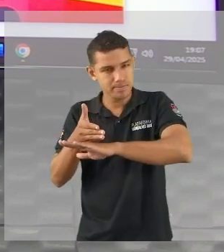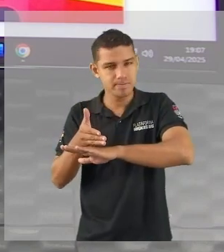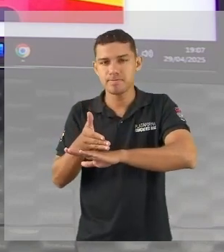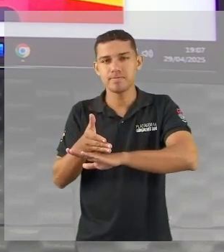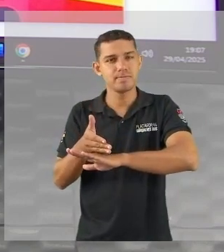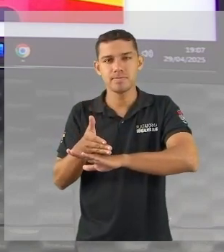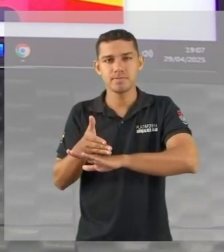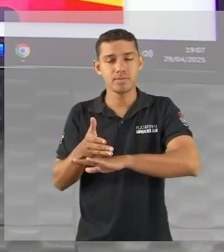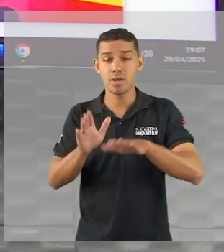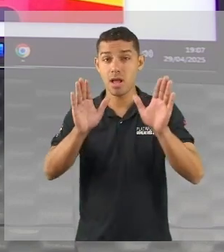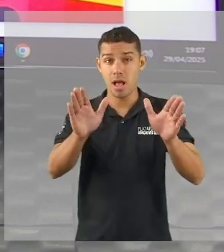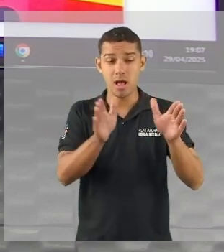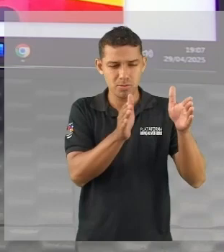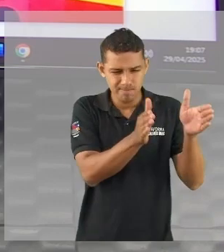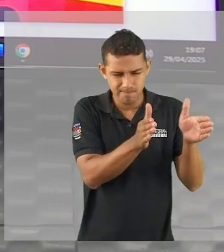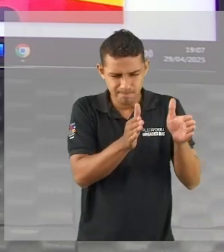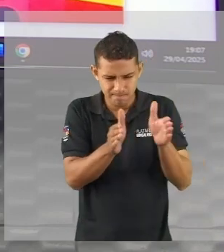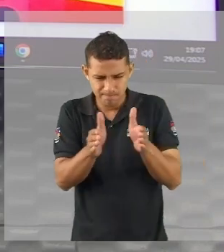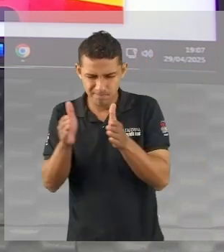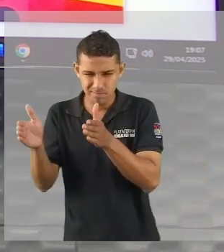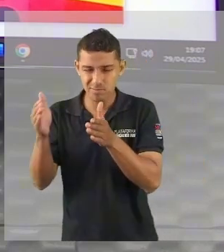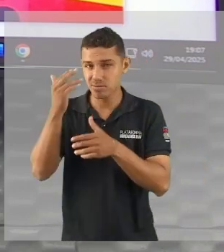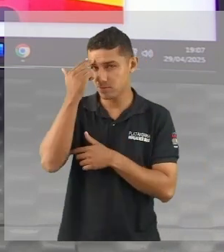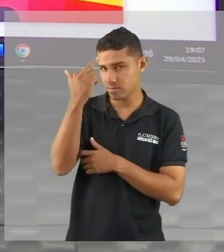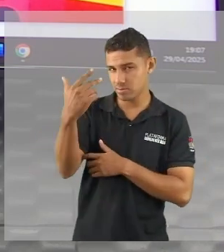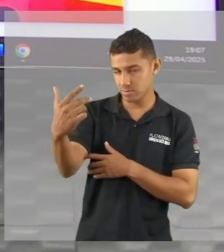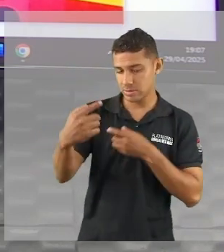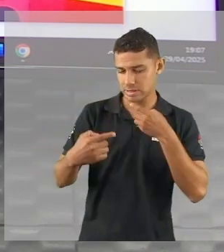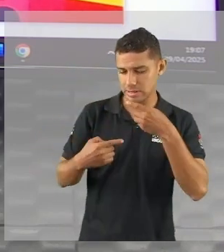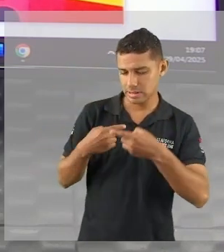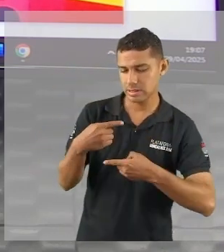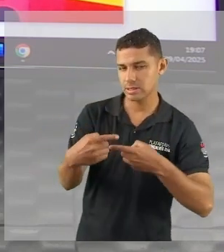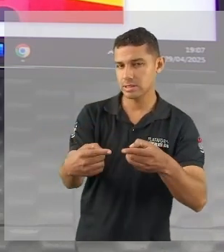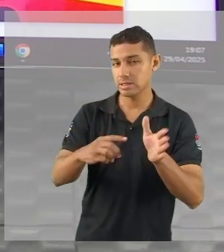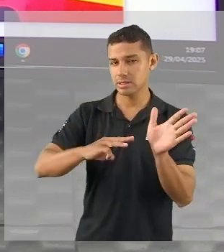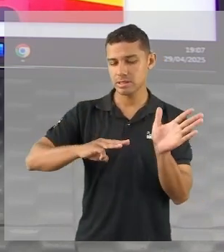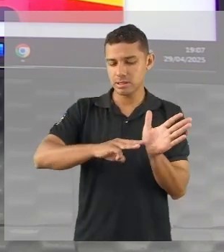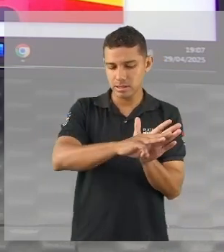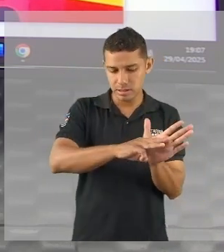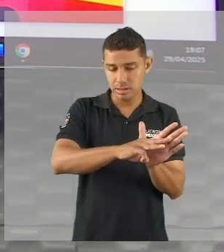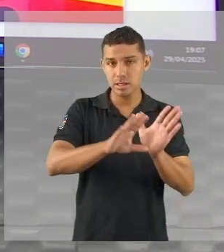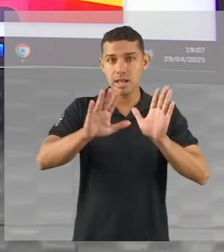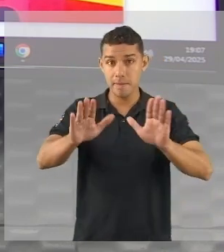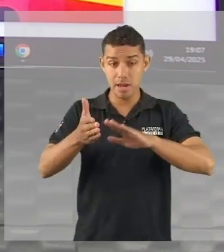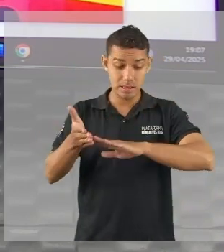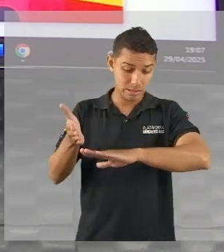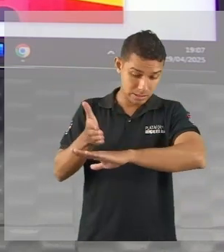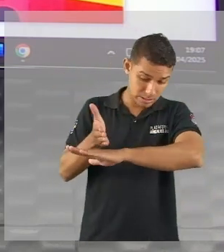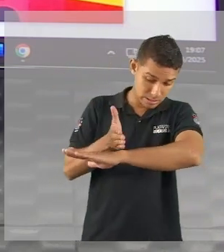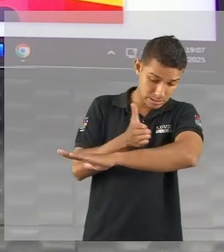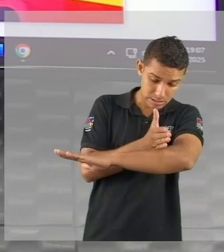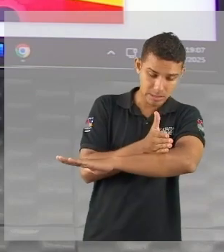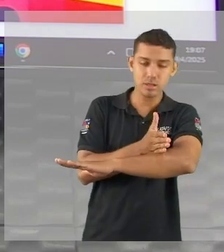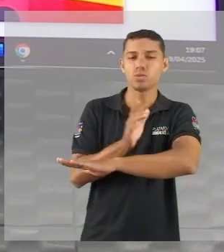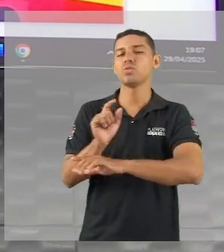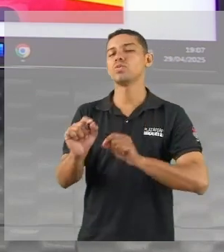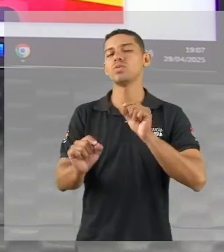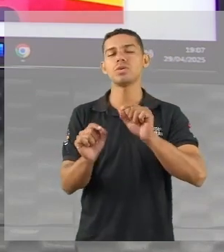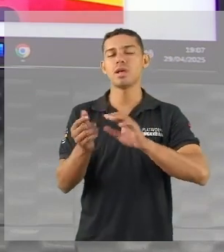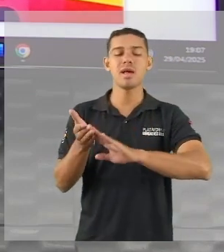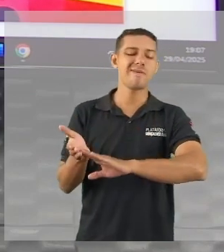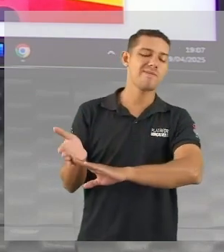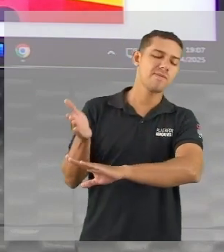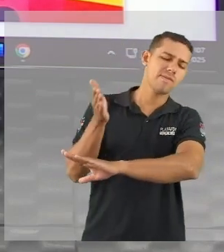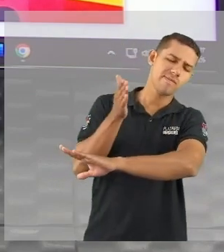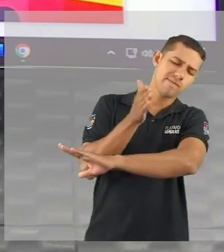essa é uma divisão didática da história. Mas esses períodos servem para a gente situar um pouco, né, o que é de fato